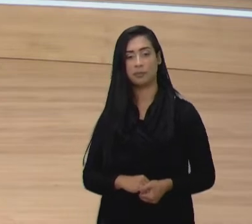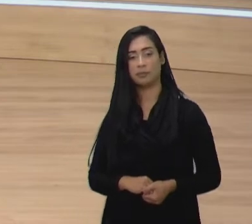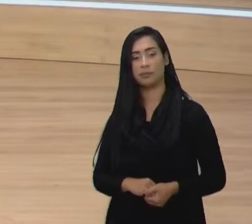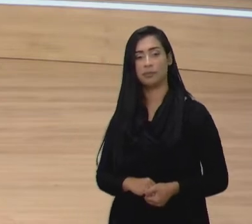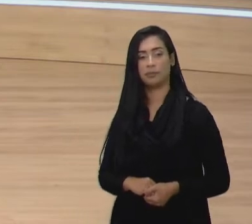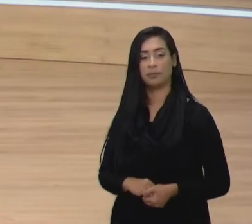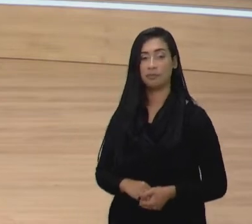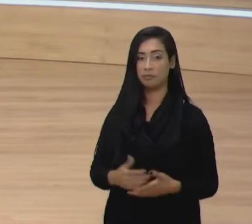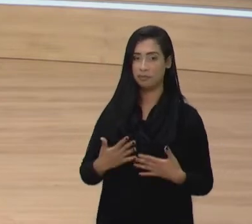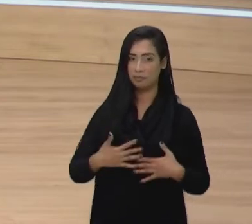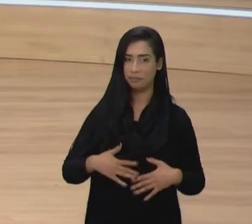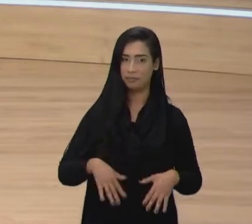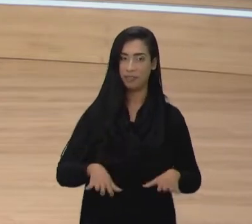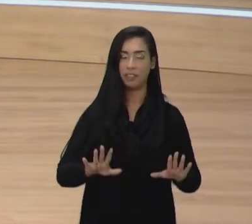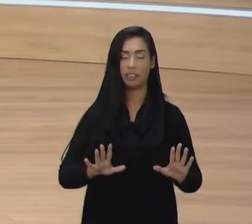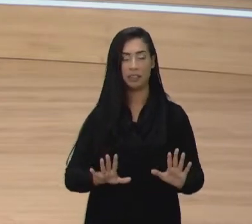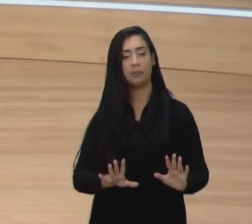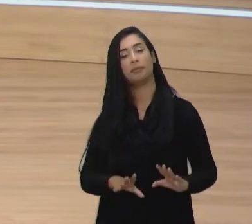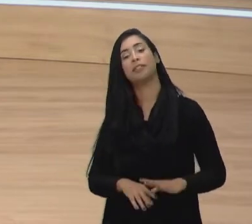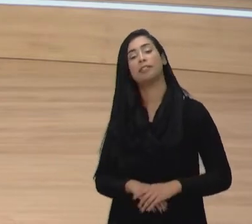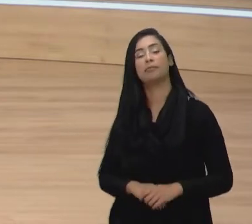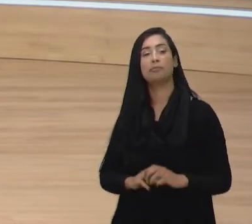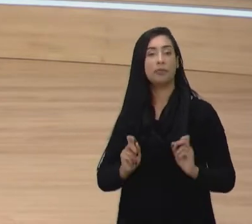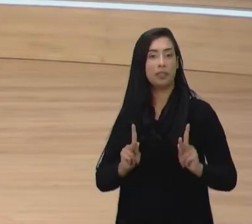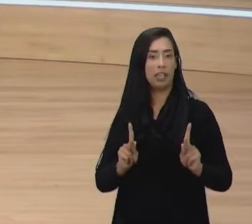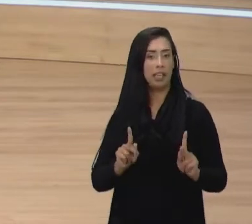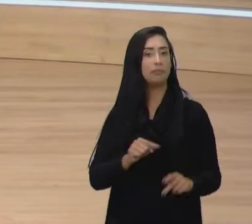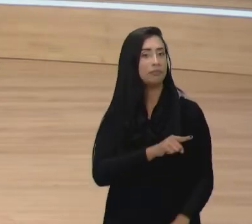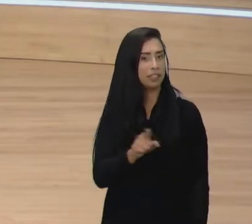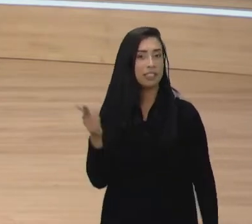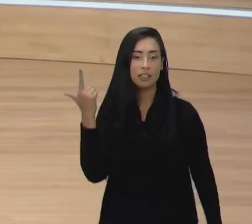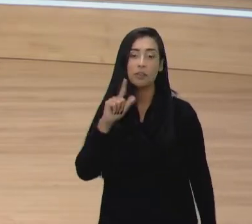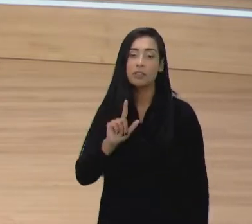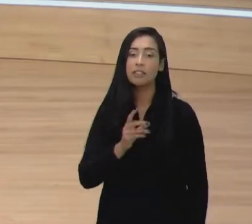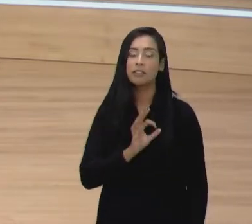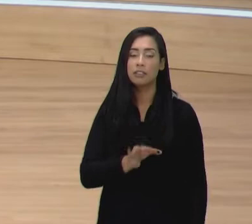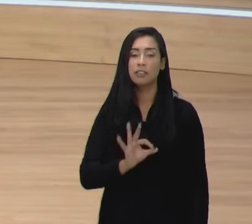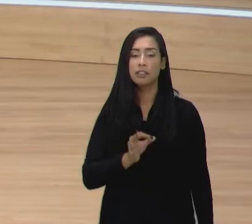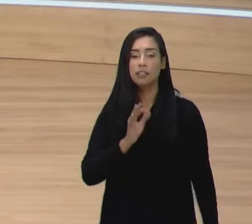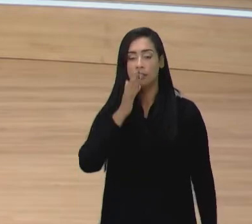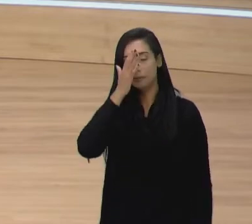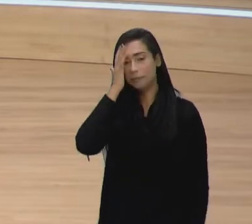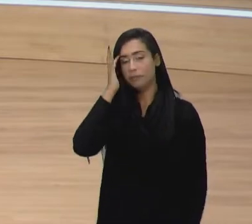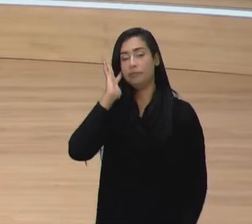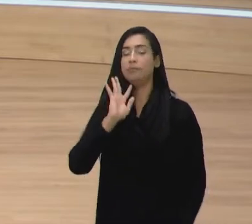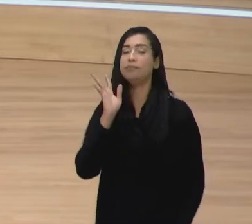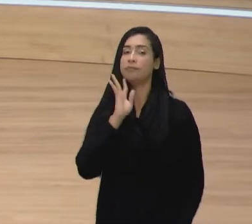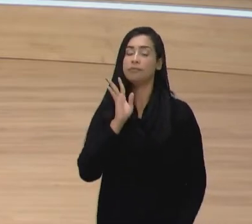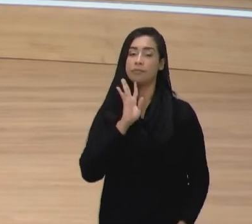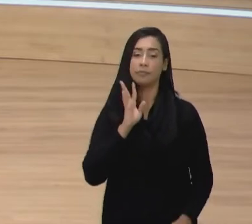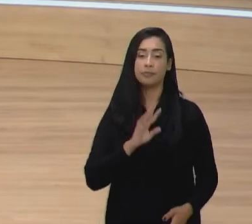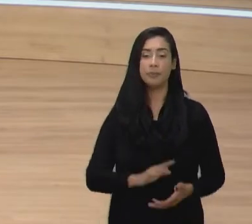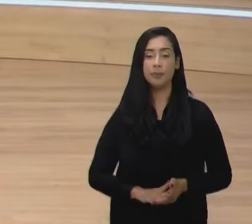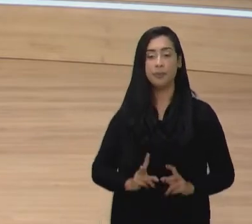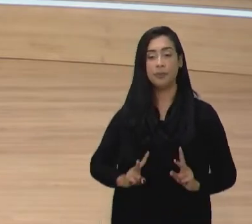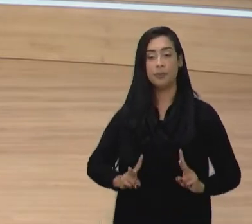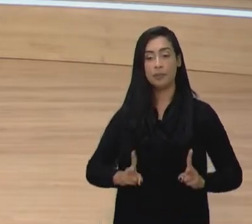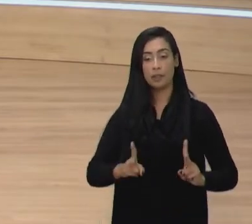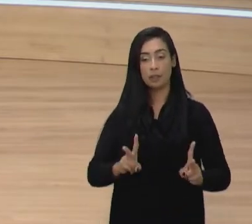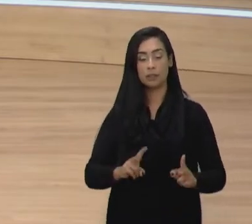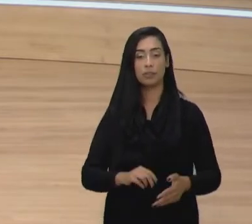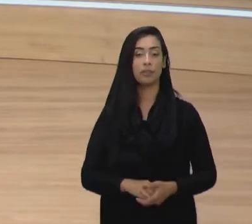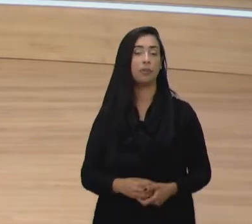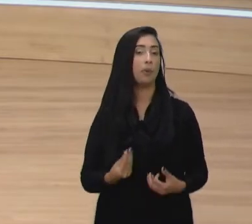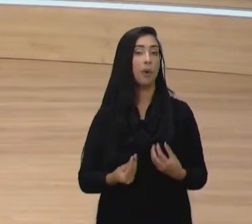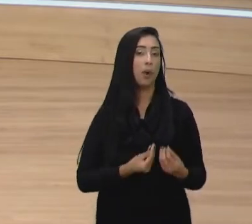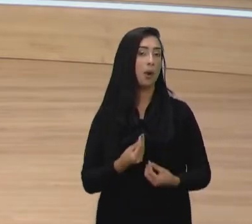Calma que tem mais. Até aqui? Tranquilos? Deu certo, né? Legal. Vamos lá. Então, a partir daqui, o que